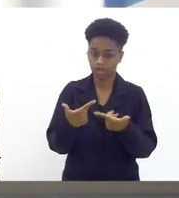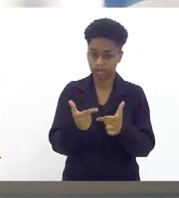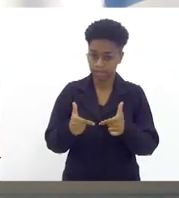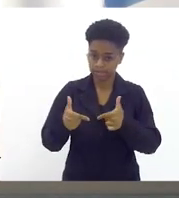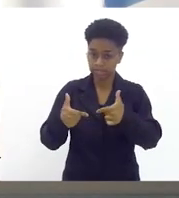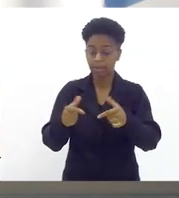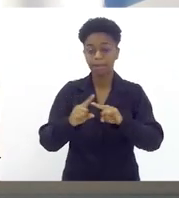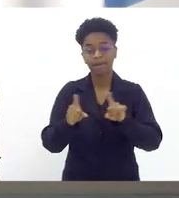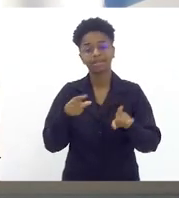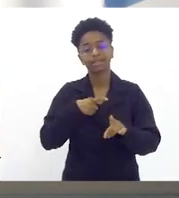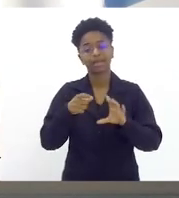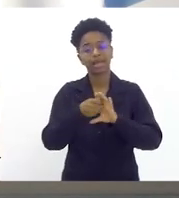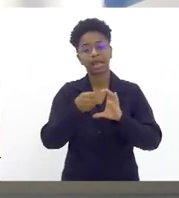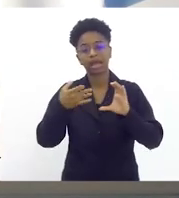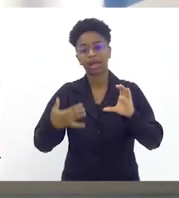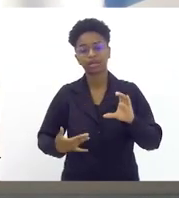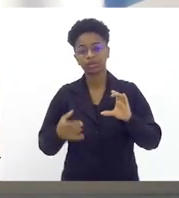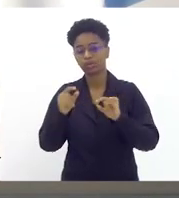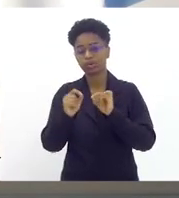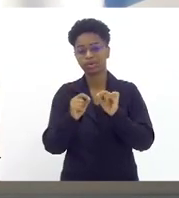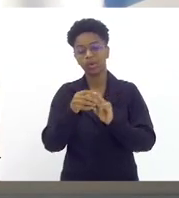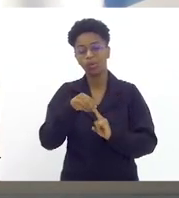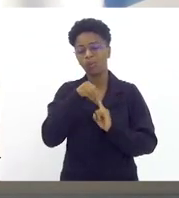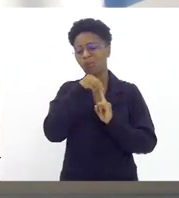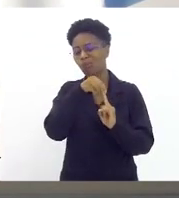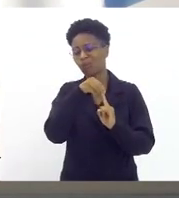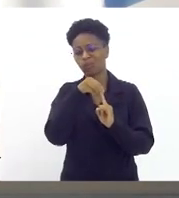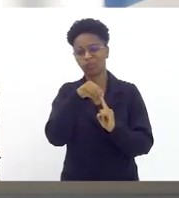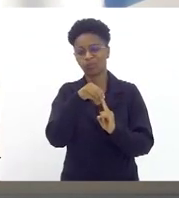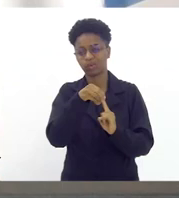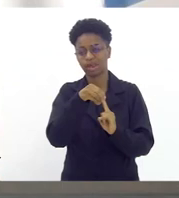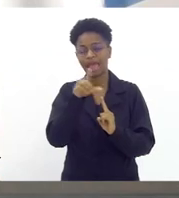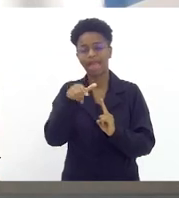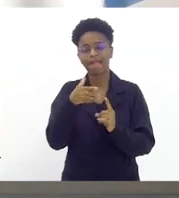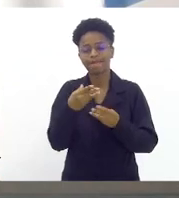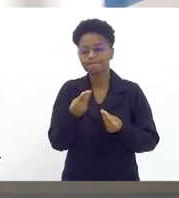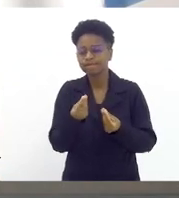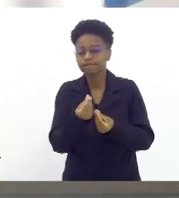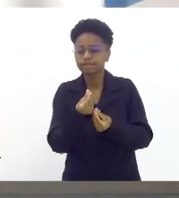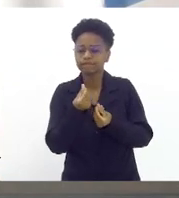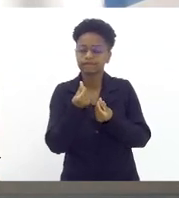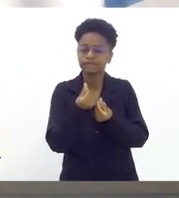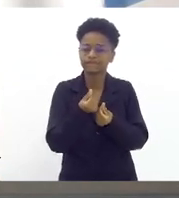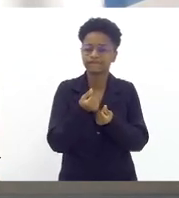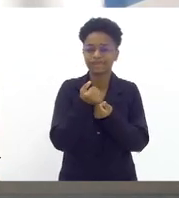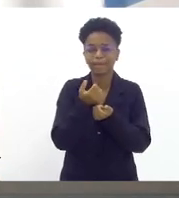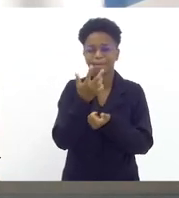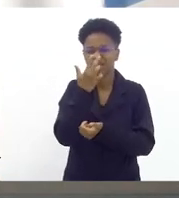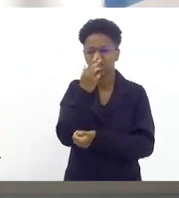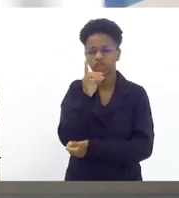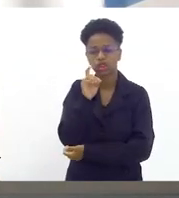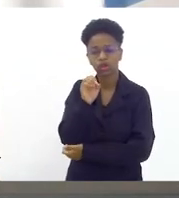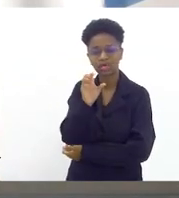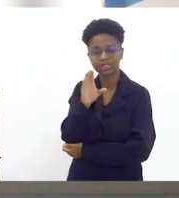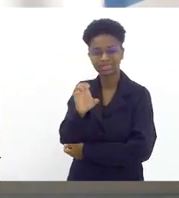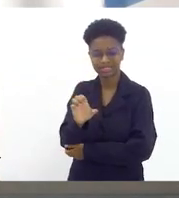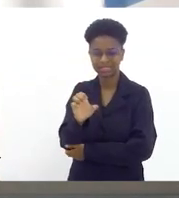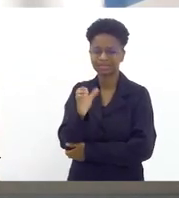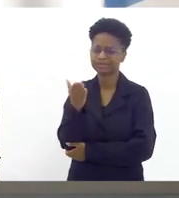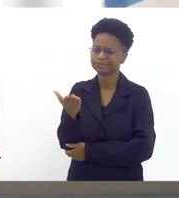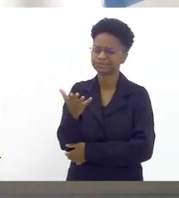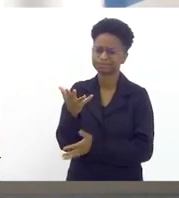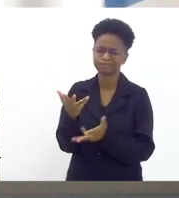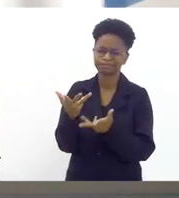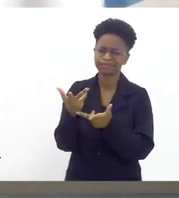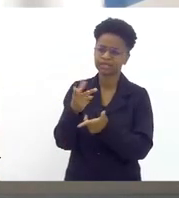uma característica que a singularizava, que era a doçura. A Alessandra é extremamente doce, né?